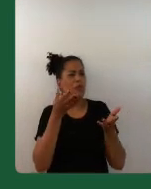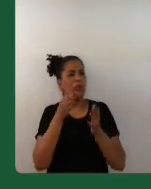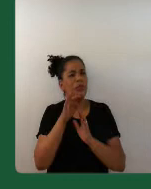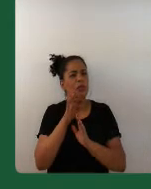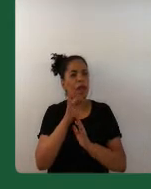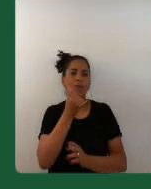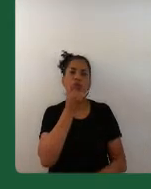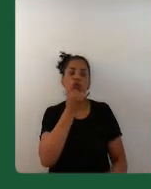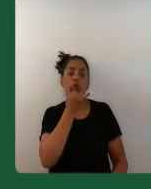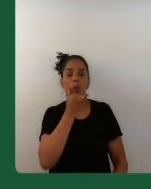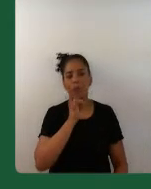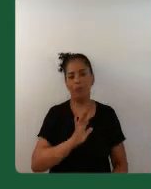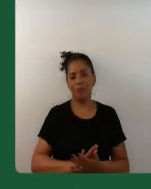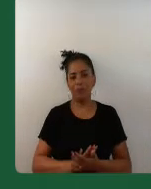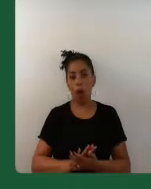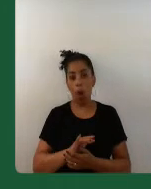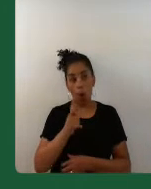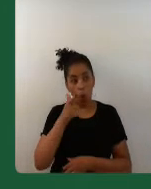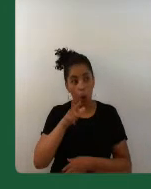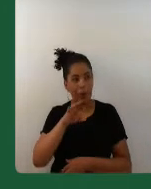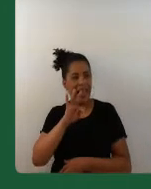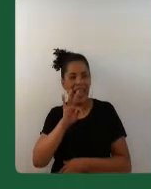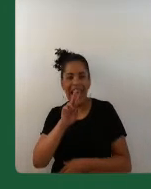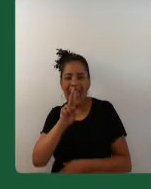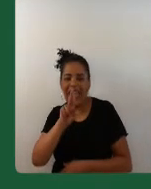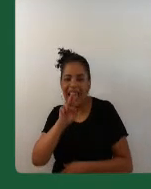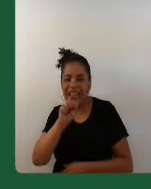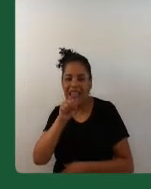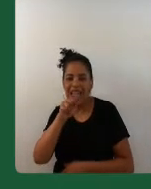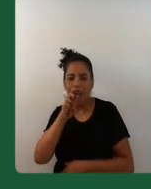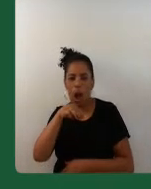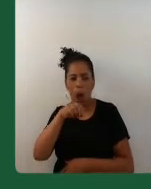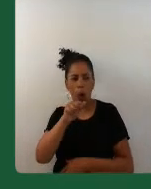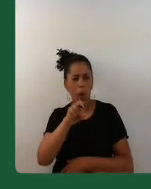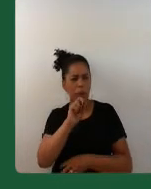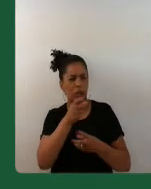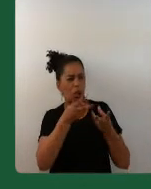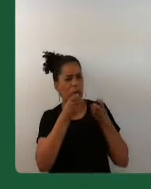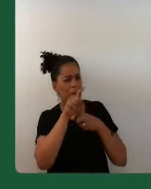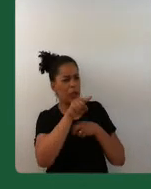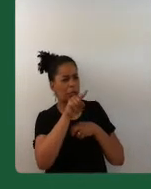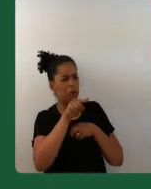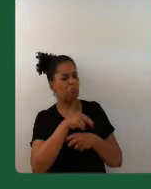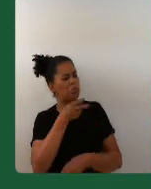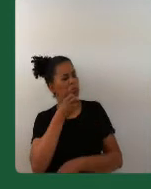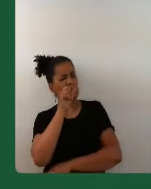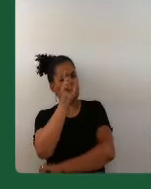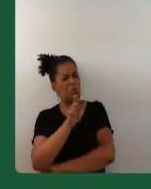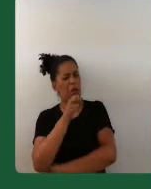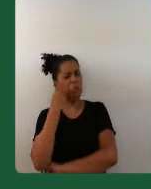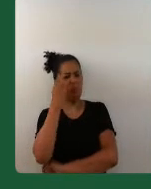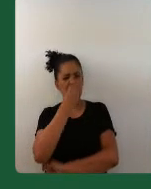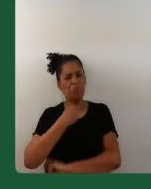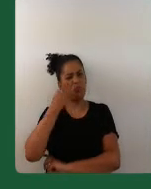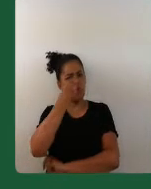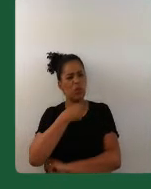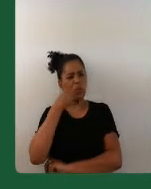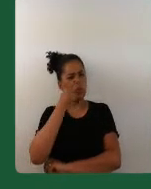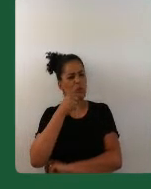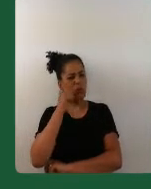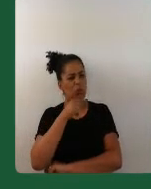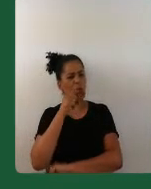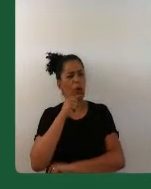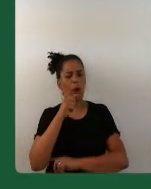antes e depois, que com os acidentes de moto podemos ver um paciente nosso, uma